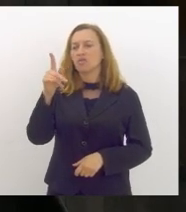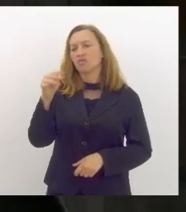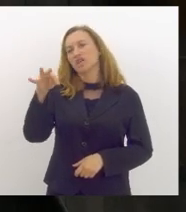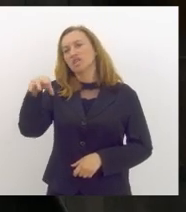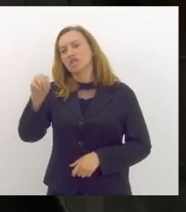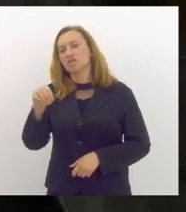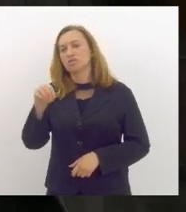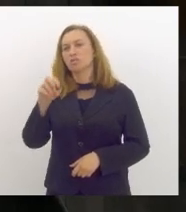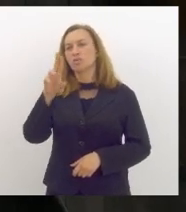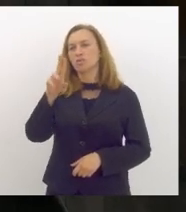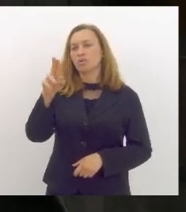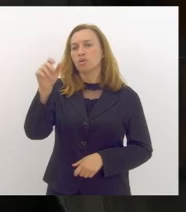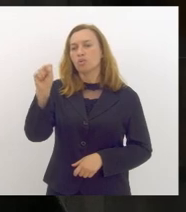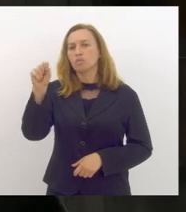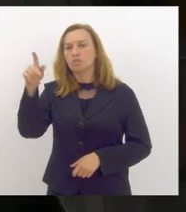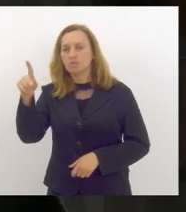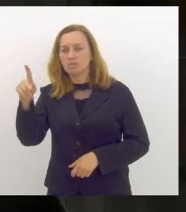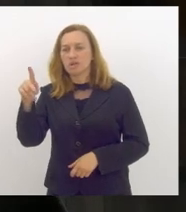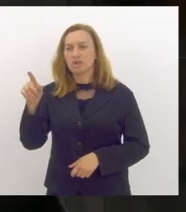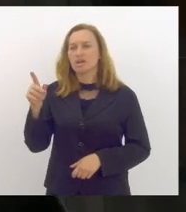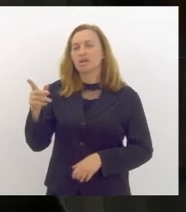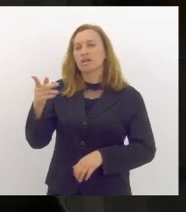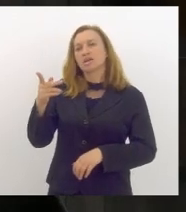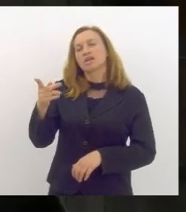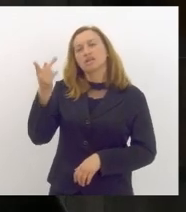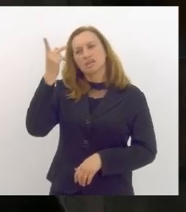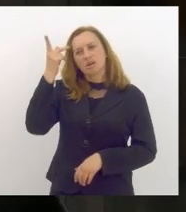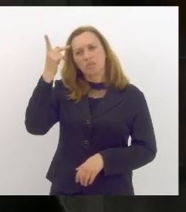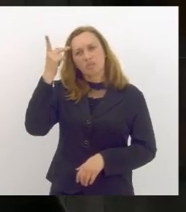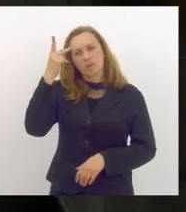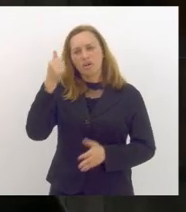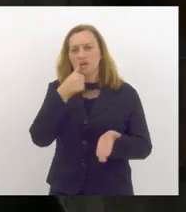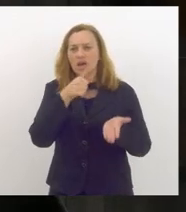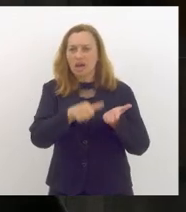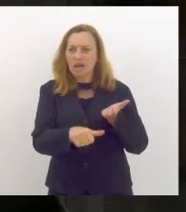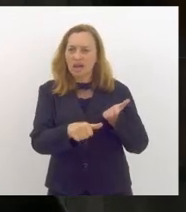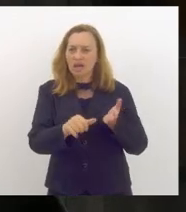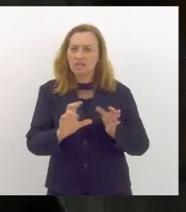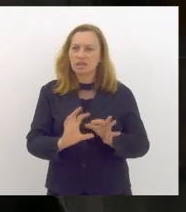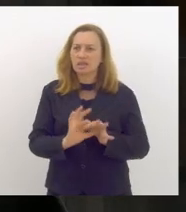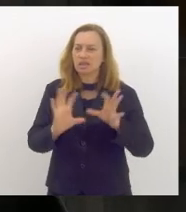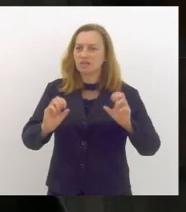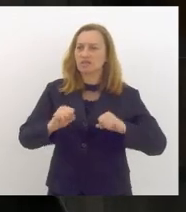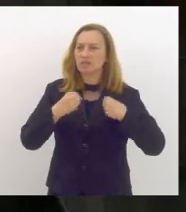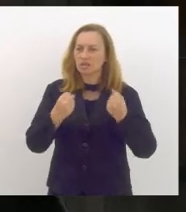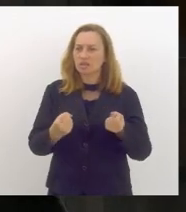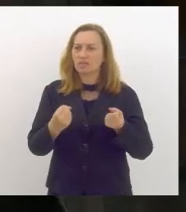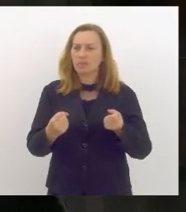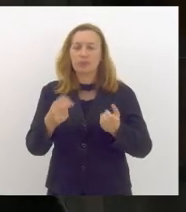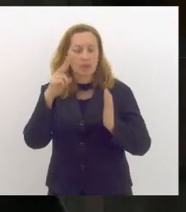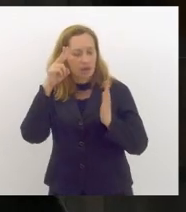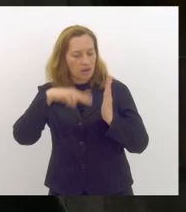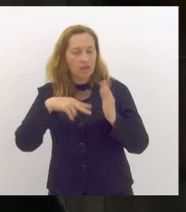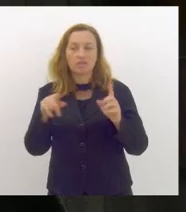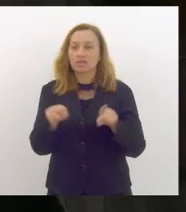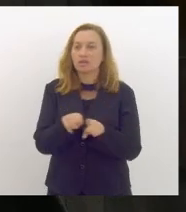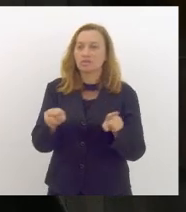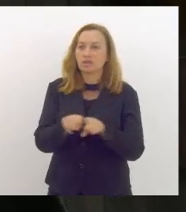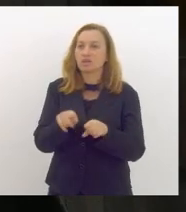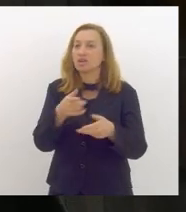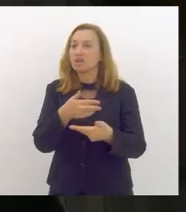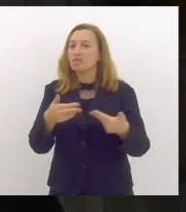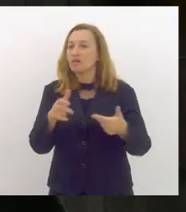cartas brasileiras aos brasileiros em defesa do Estado democrático de direito e a esta leitura foi feita também